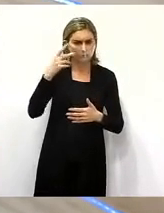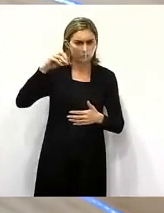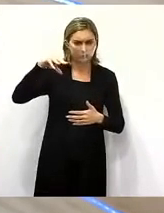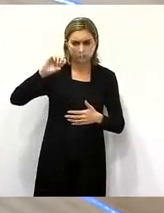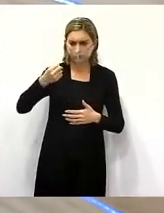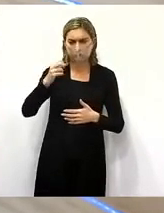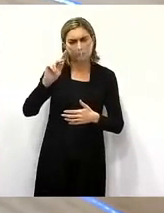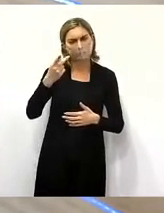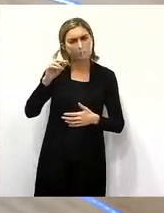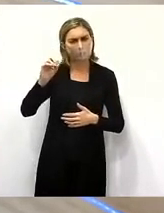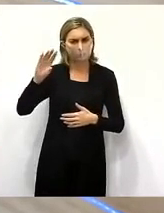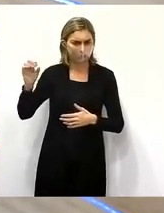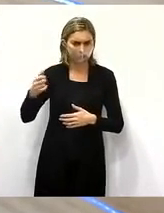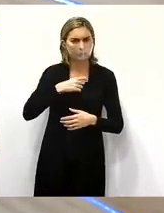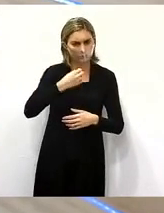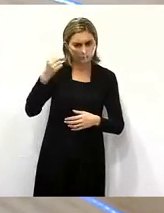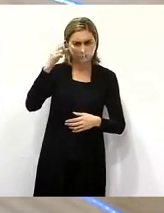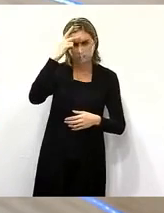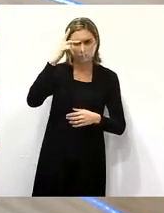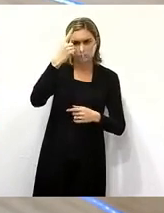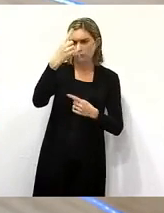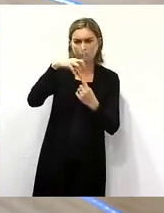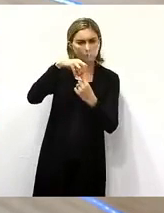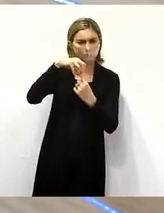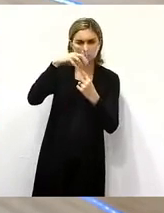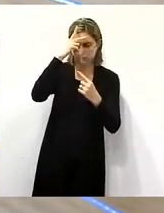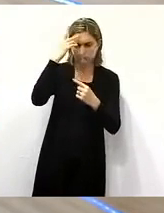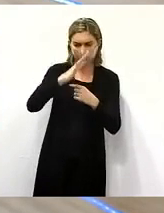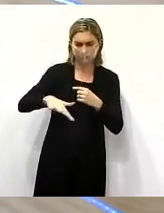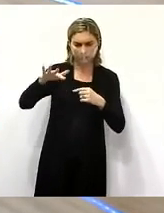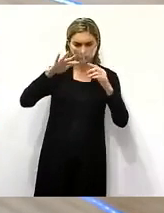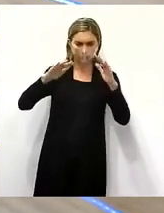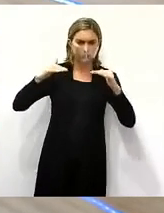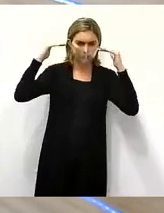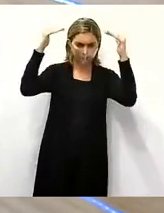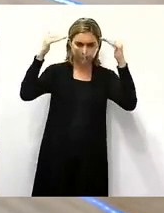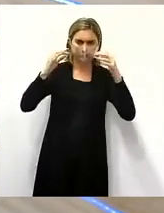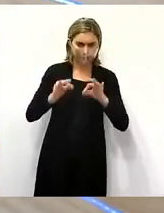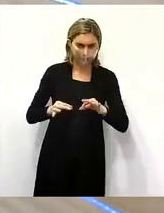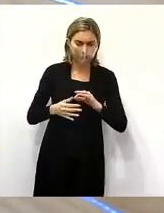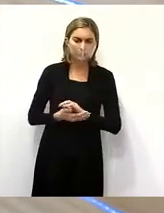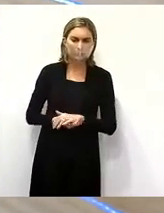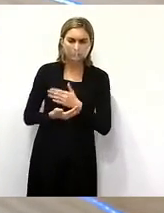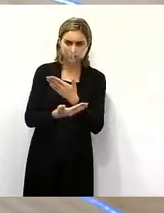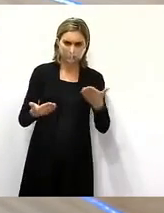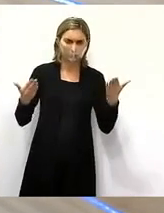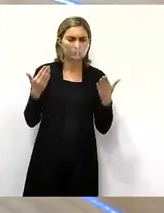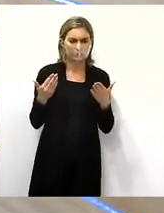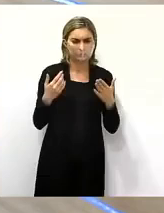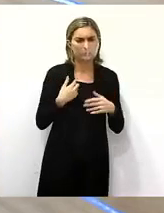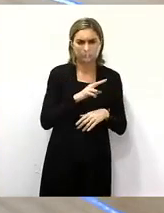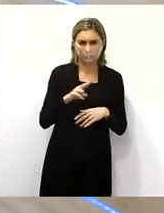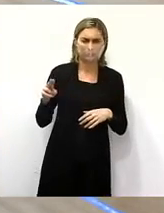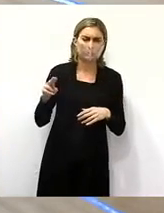seja concentrado na mão de uma única pessoa, o soberano, certo? Esse Estado, que ele vai